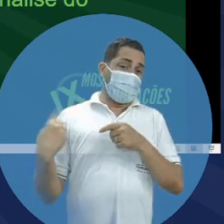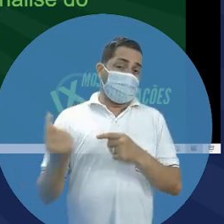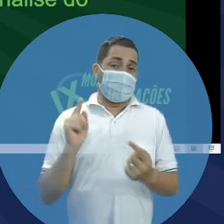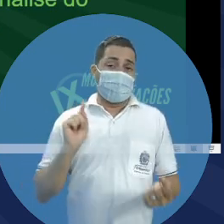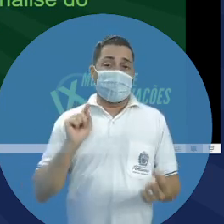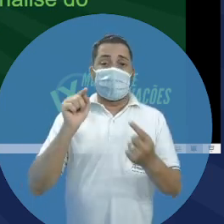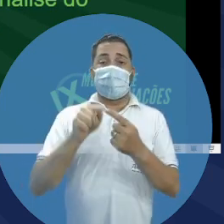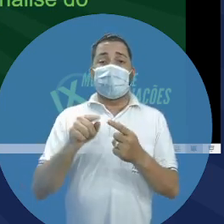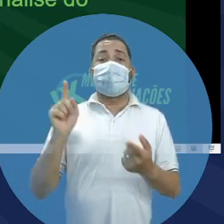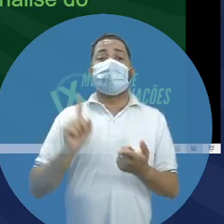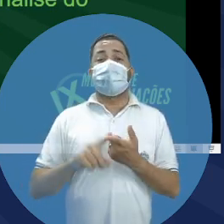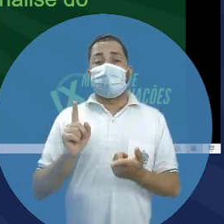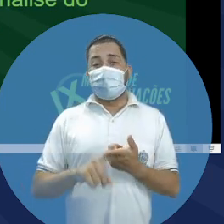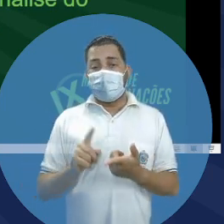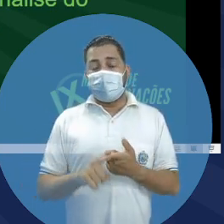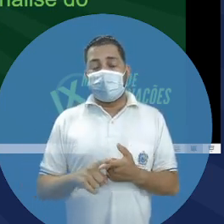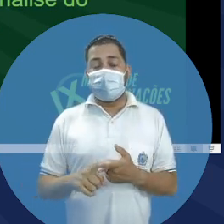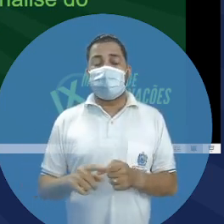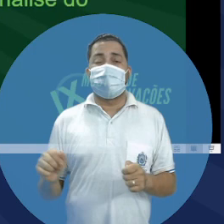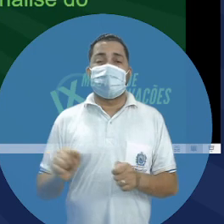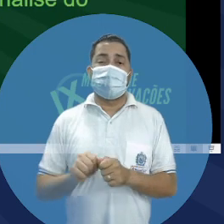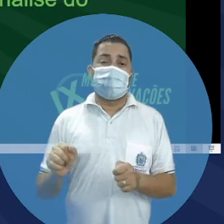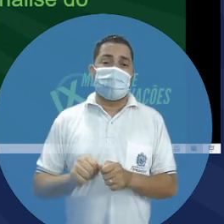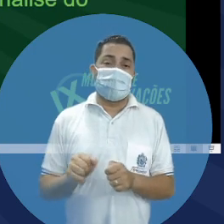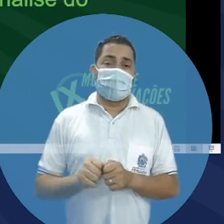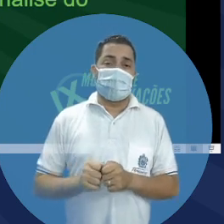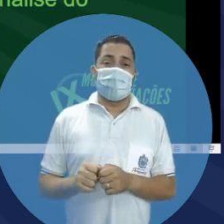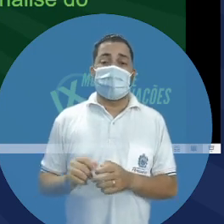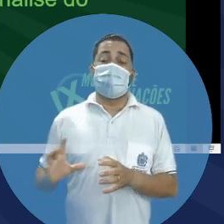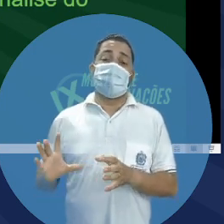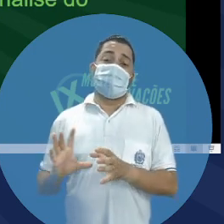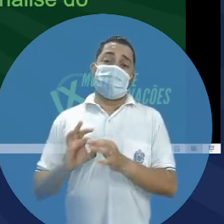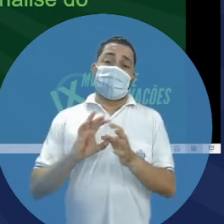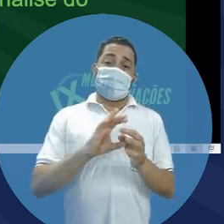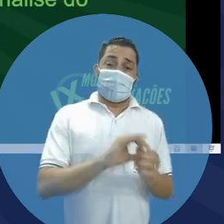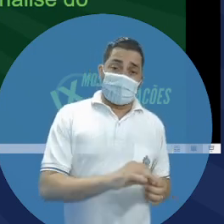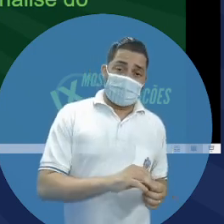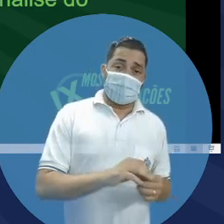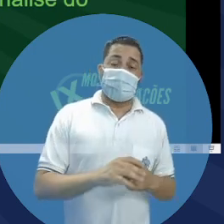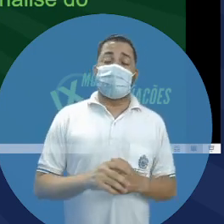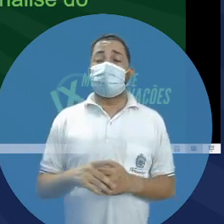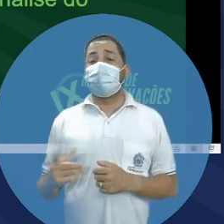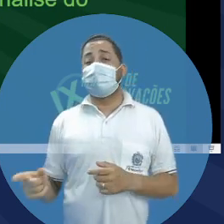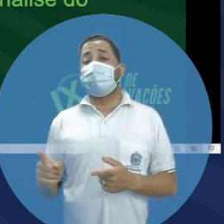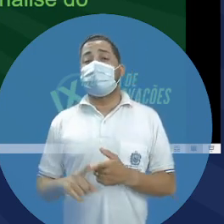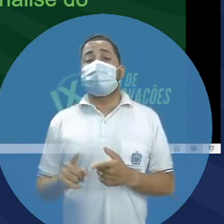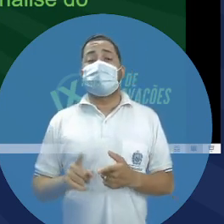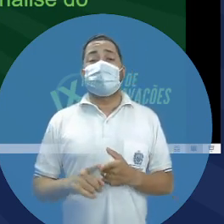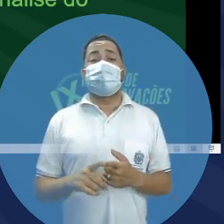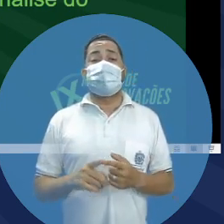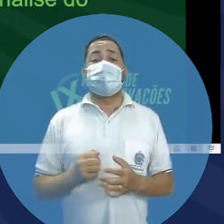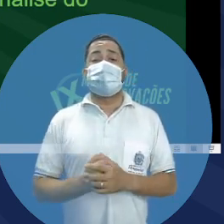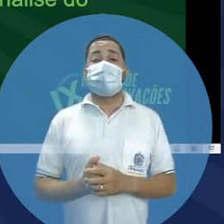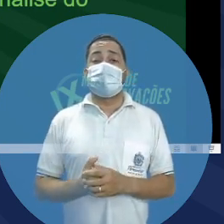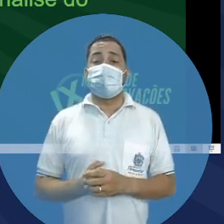a gente também fez a produção textual e tinha a questão da observação e análise do ambiente social ao qual esse estudante